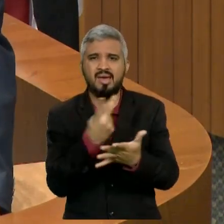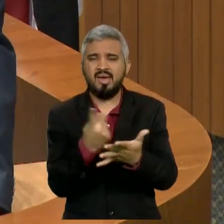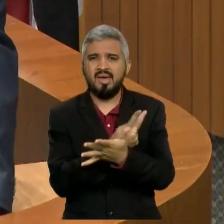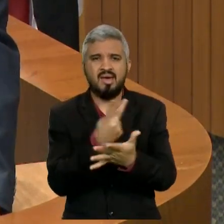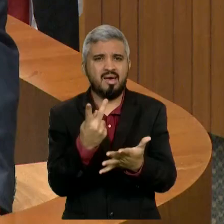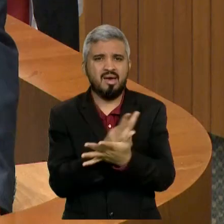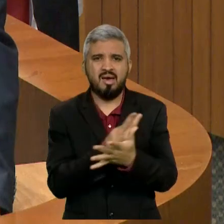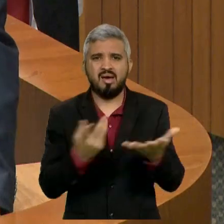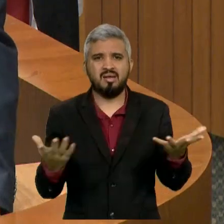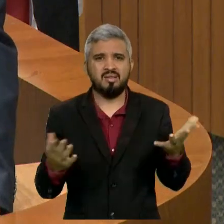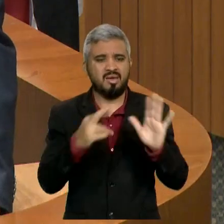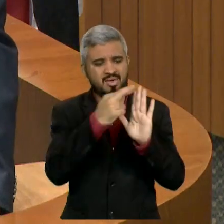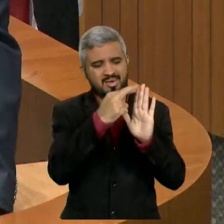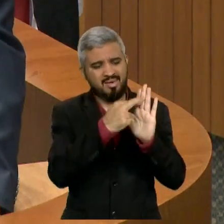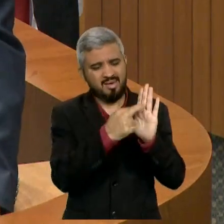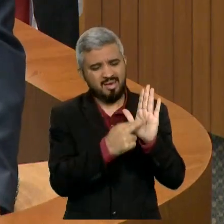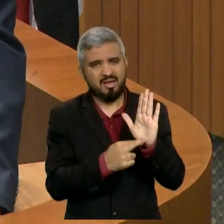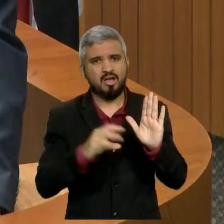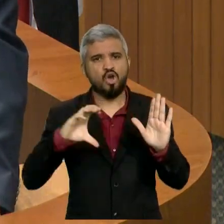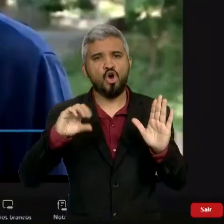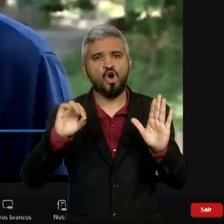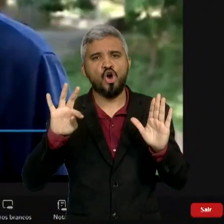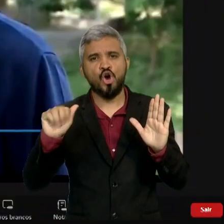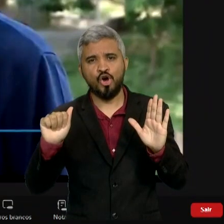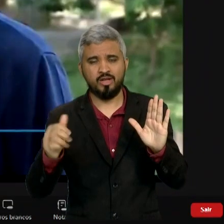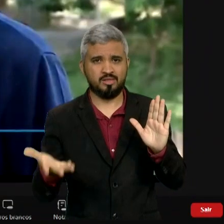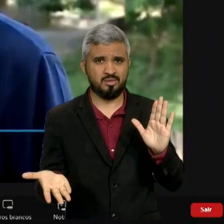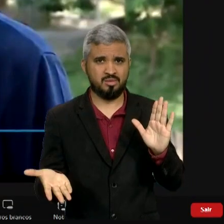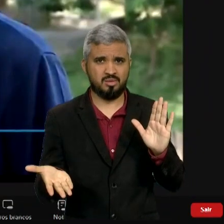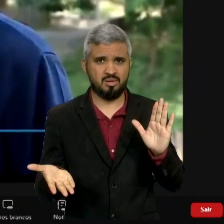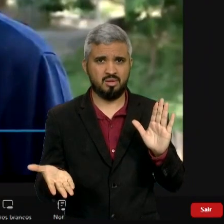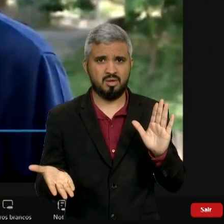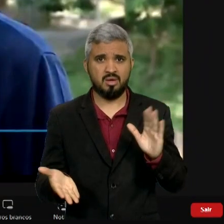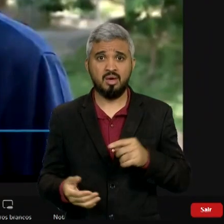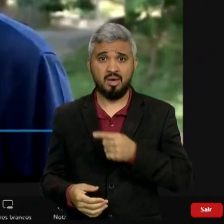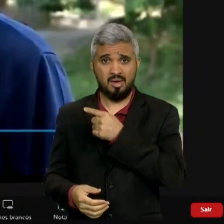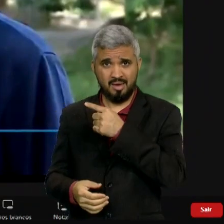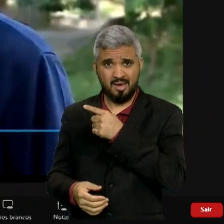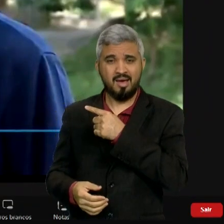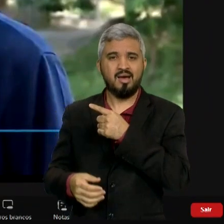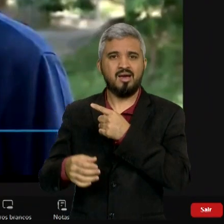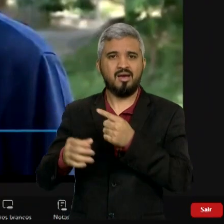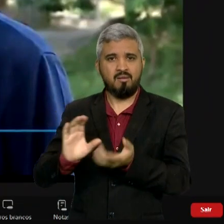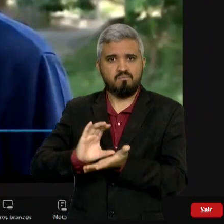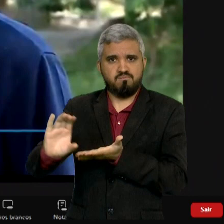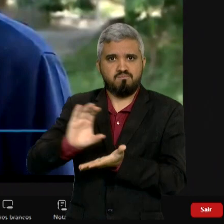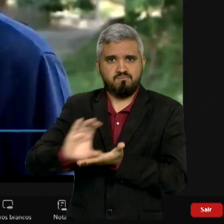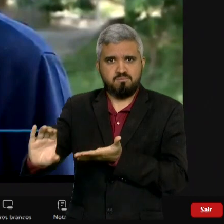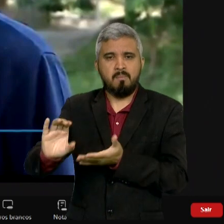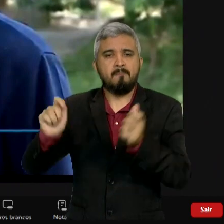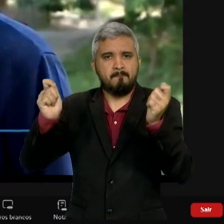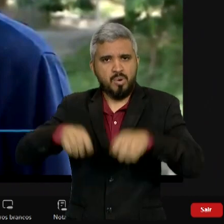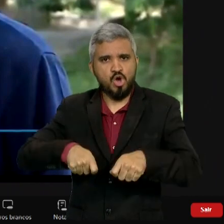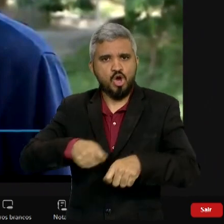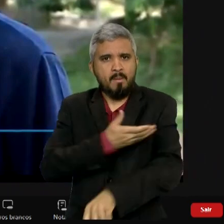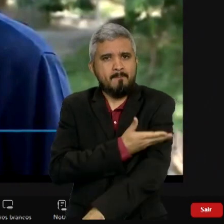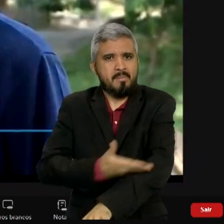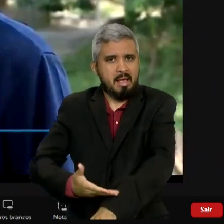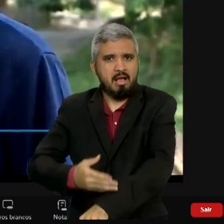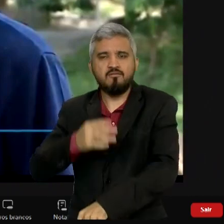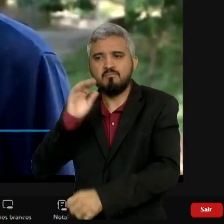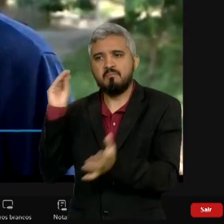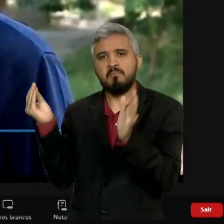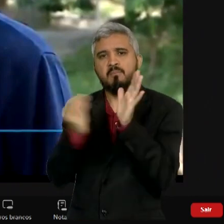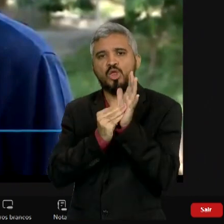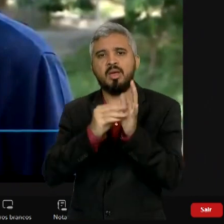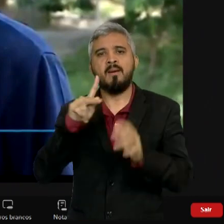cotas. Para receber fundo eleitoral, pode botar que é pardo. Para fazer